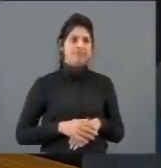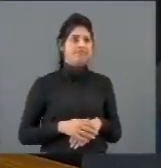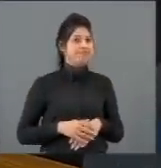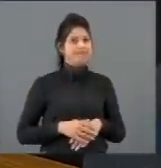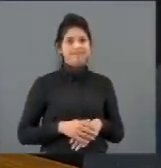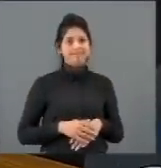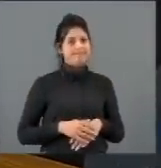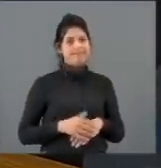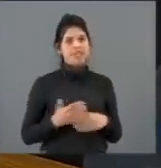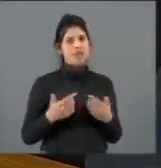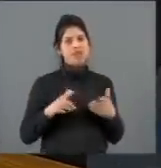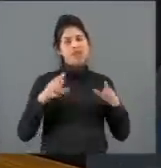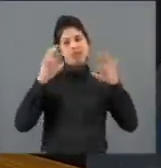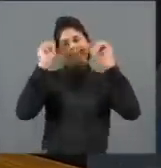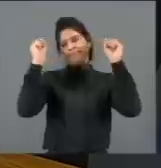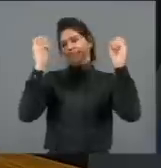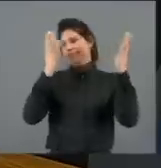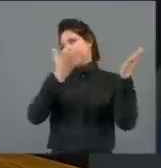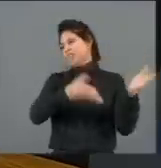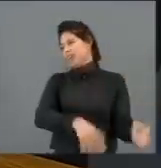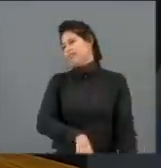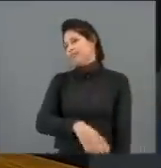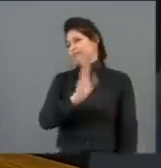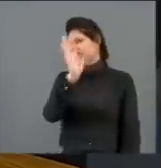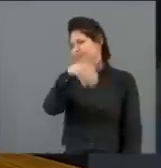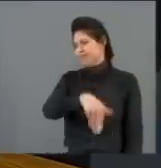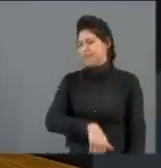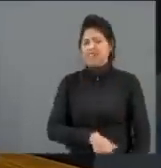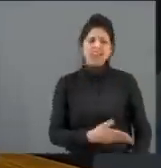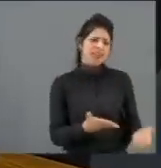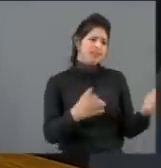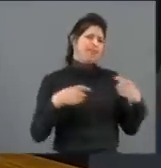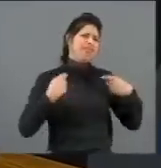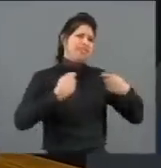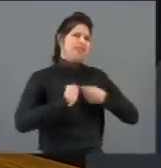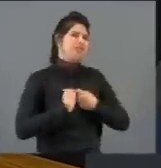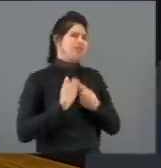parte do Supremo. Olha, já deu, ministro tal, já deu.